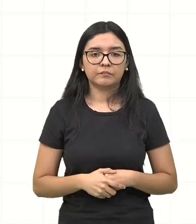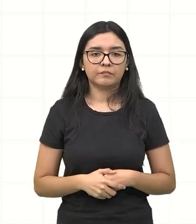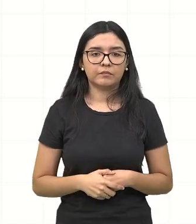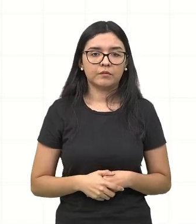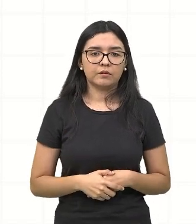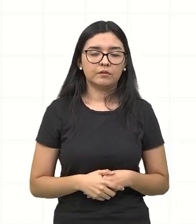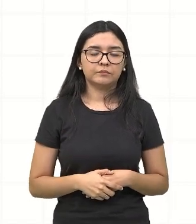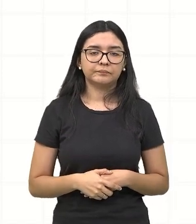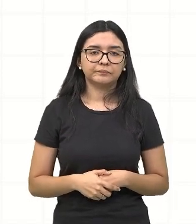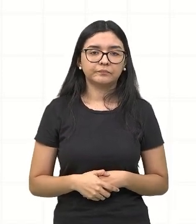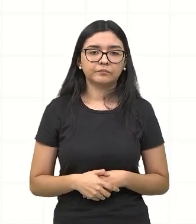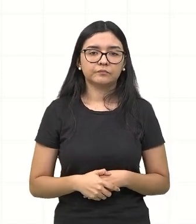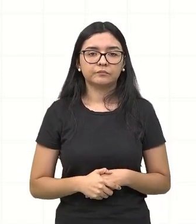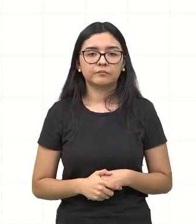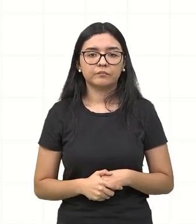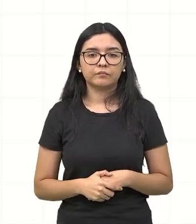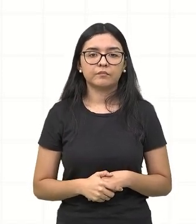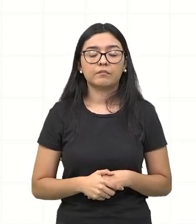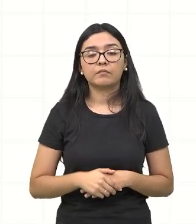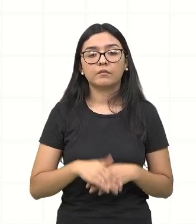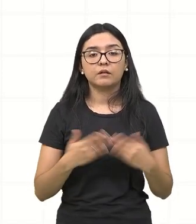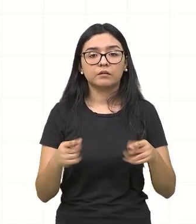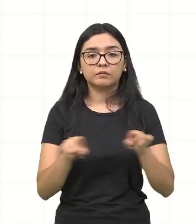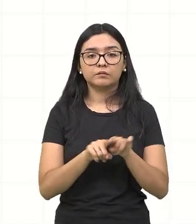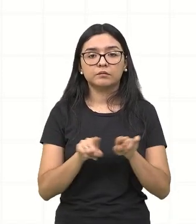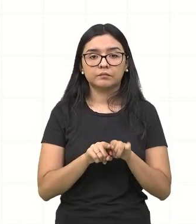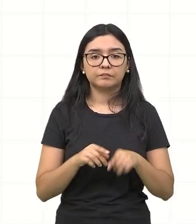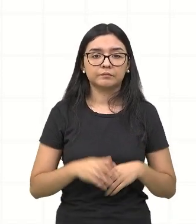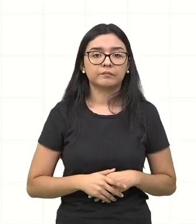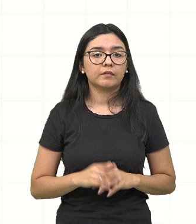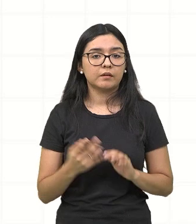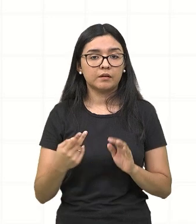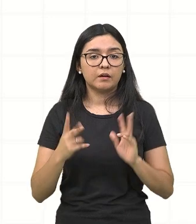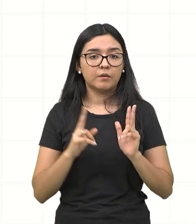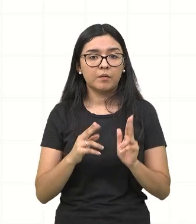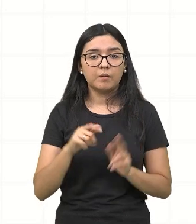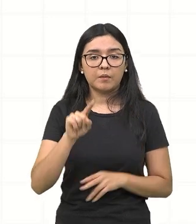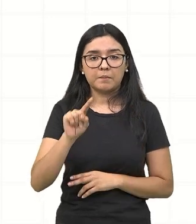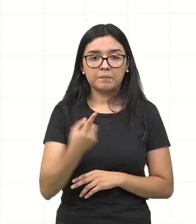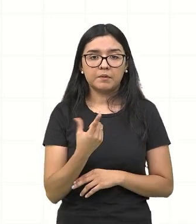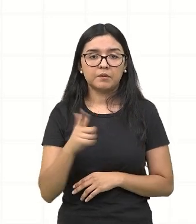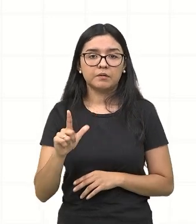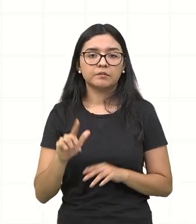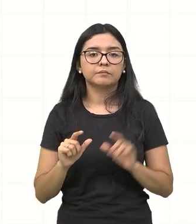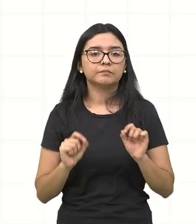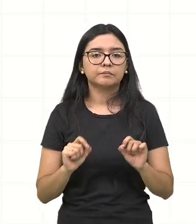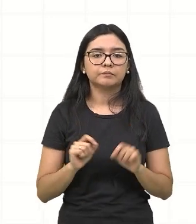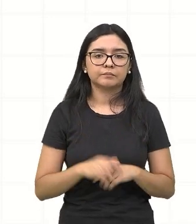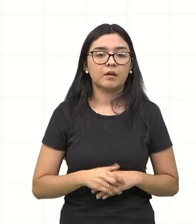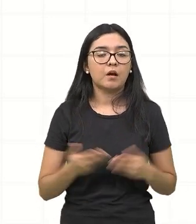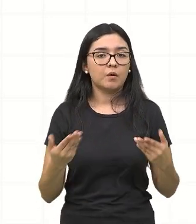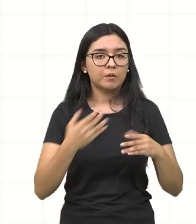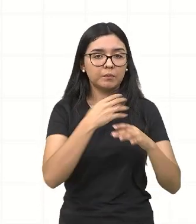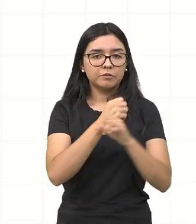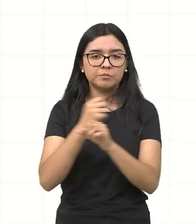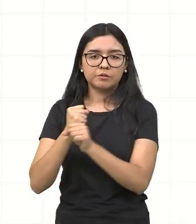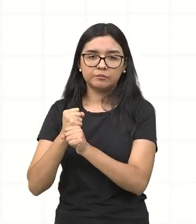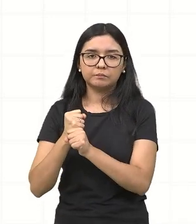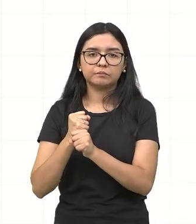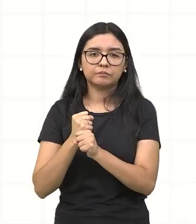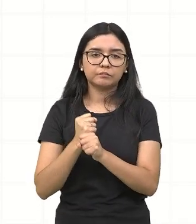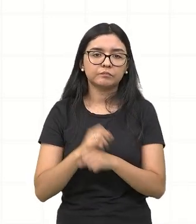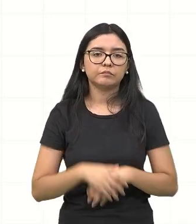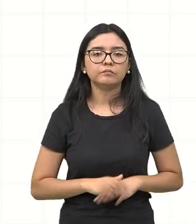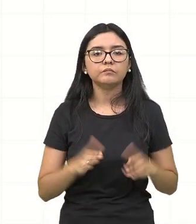144 metros cúbicos, sabendo que 1 metro cúbico é igual a 1000 litros, basta nós fazermos essa multiplicação.